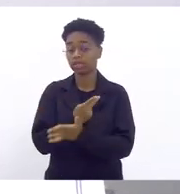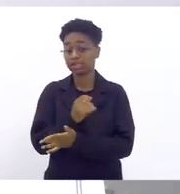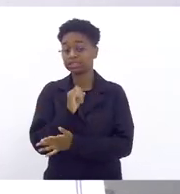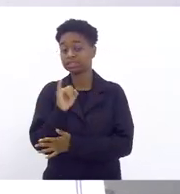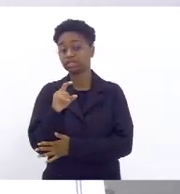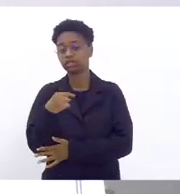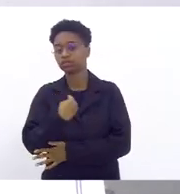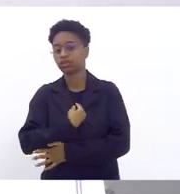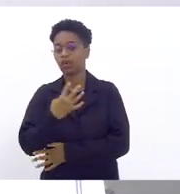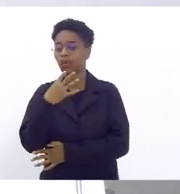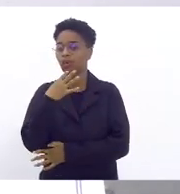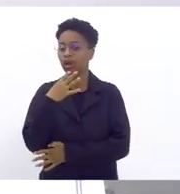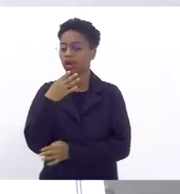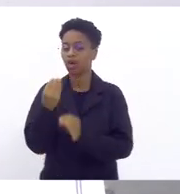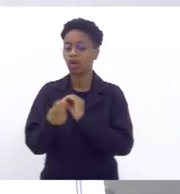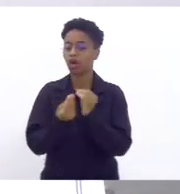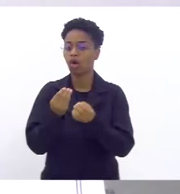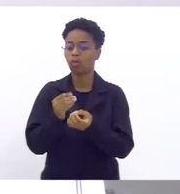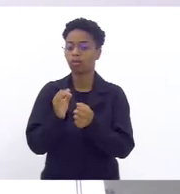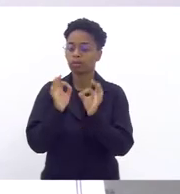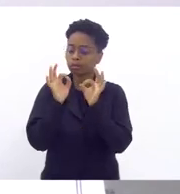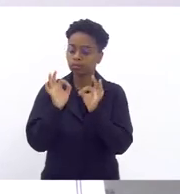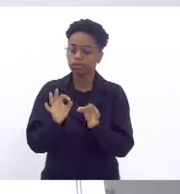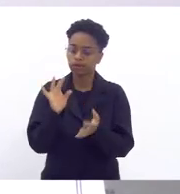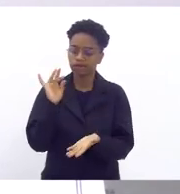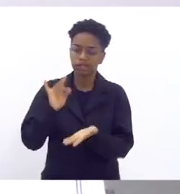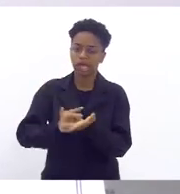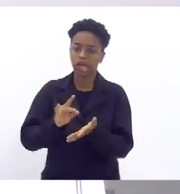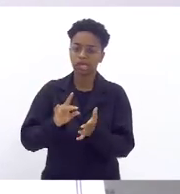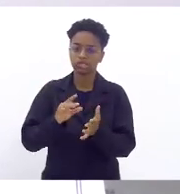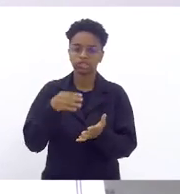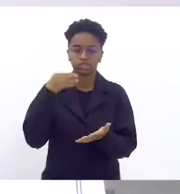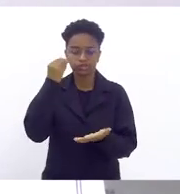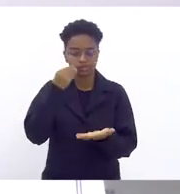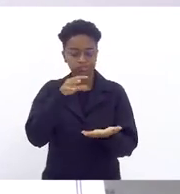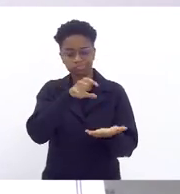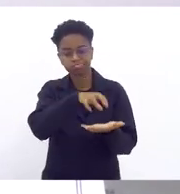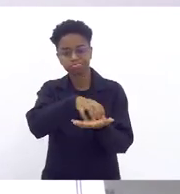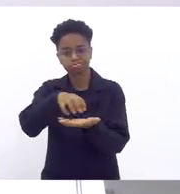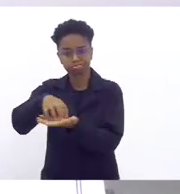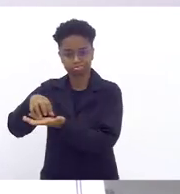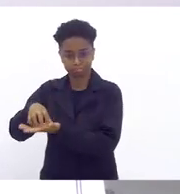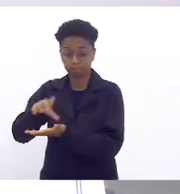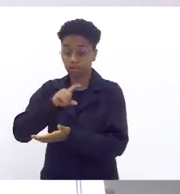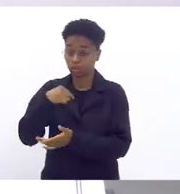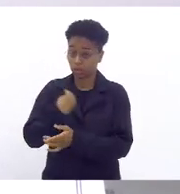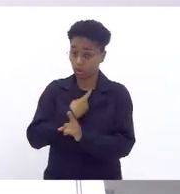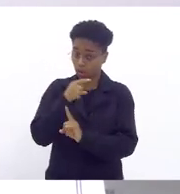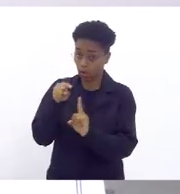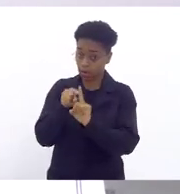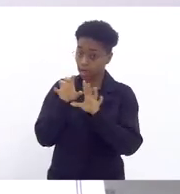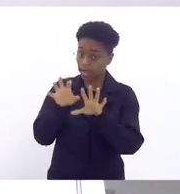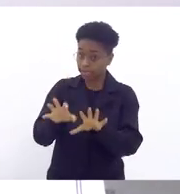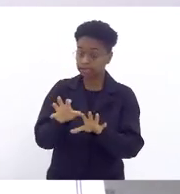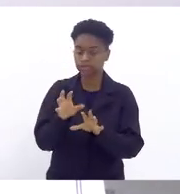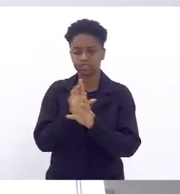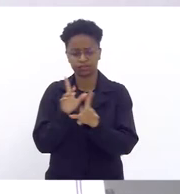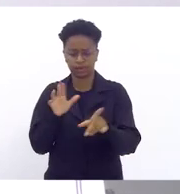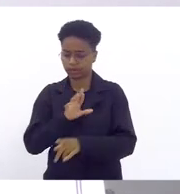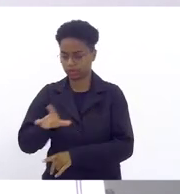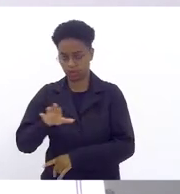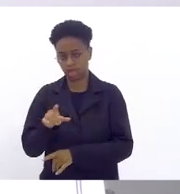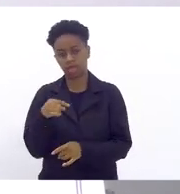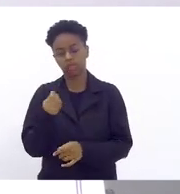conhece as realidades locais então nosso objetivo é esse não será diferente nós estamos conversando